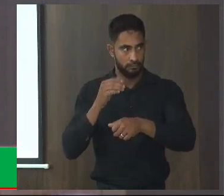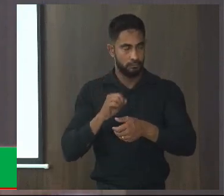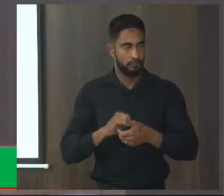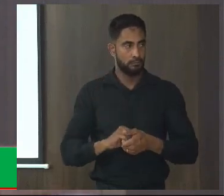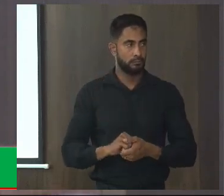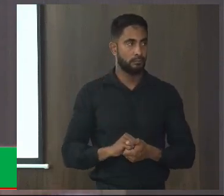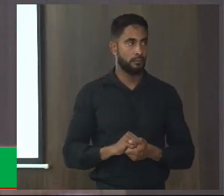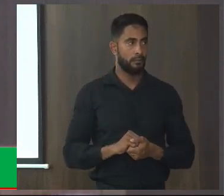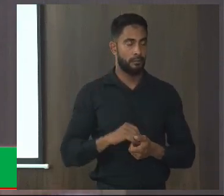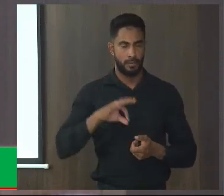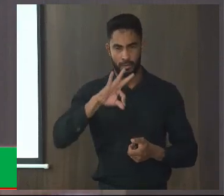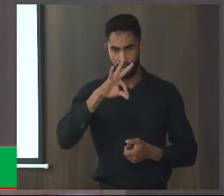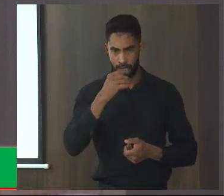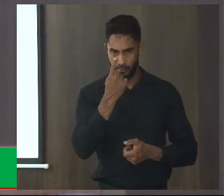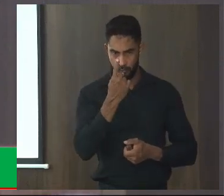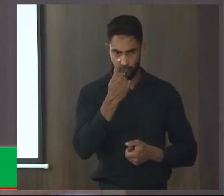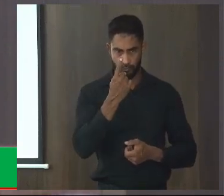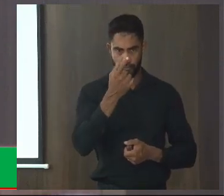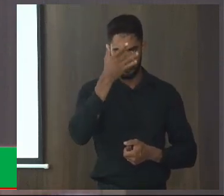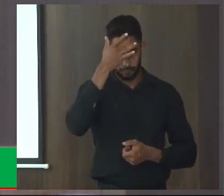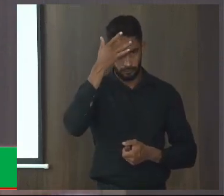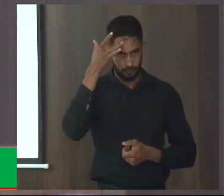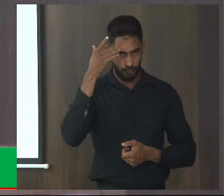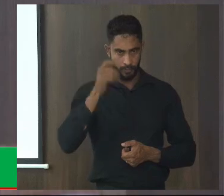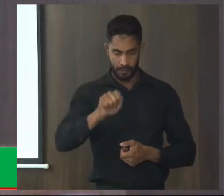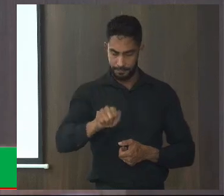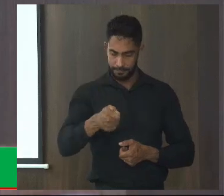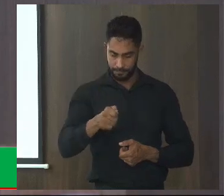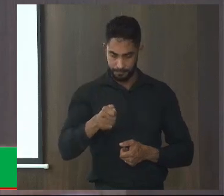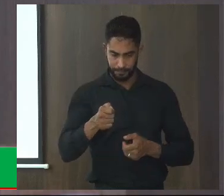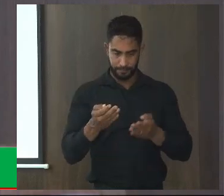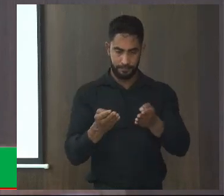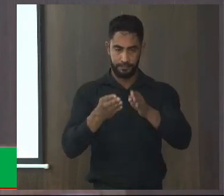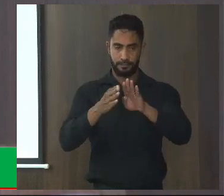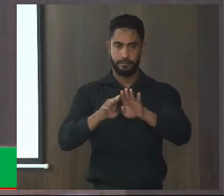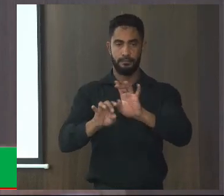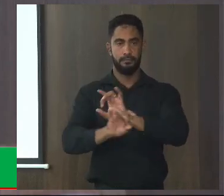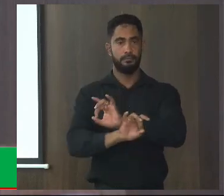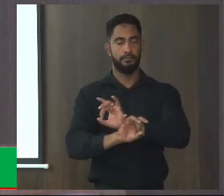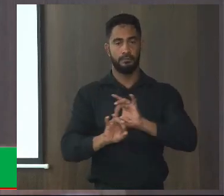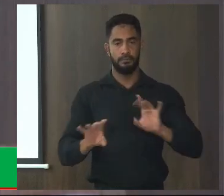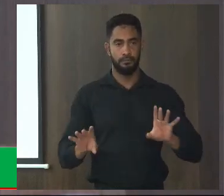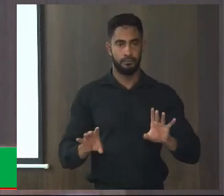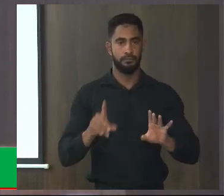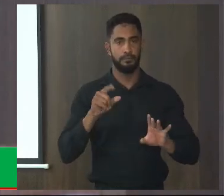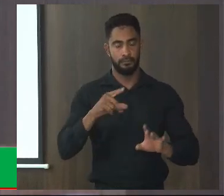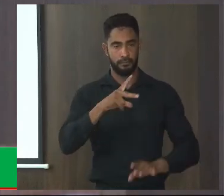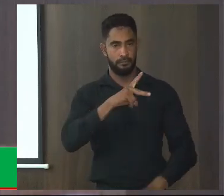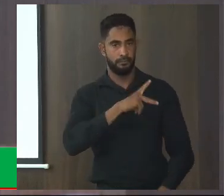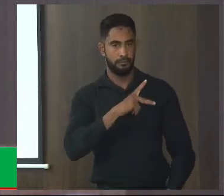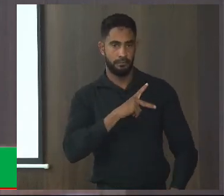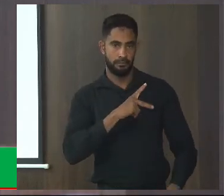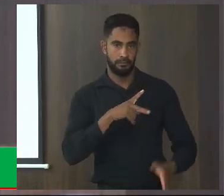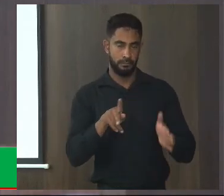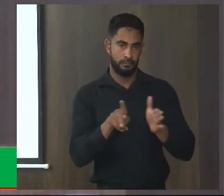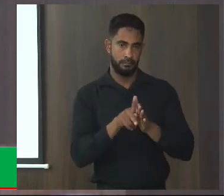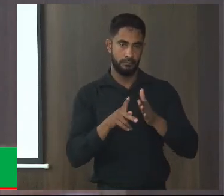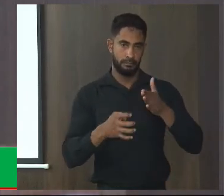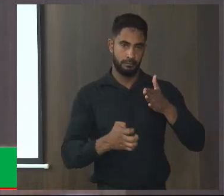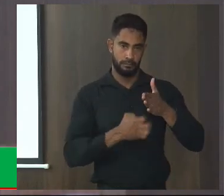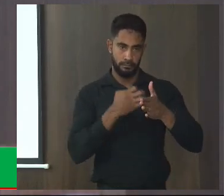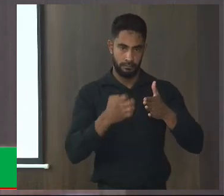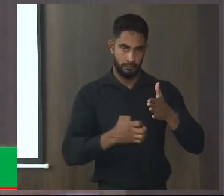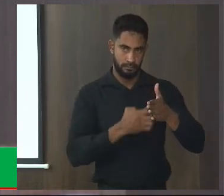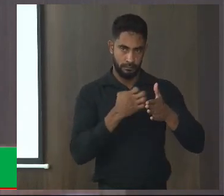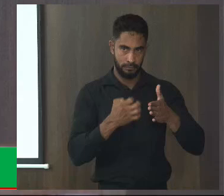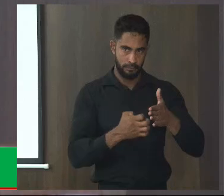funcionários. Lá tem um funcionário só que tem a chave do cofre e mais ninguém. Porque isso é um segredo da empresa, é uma empresa